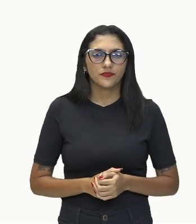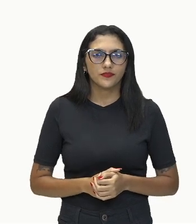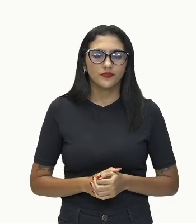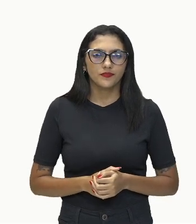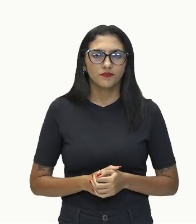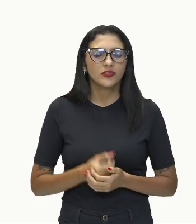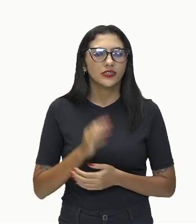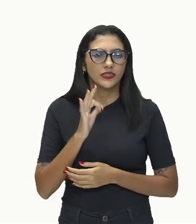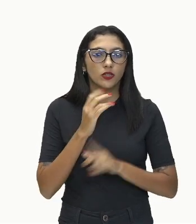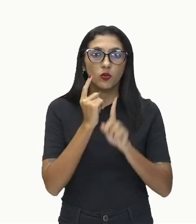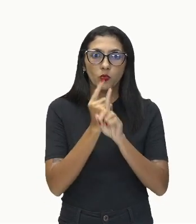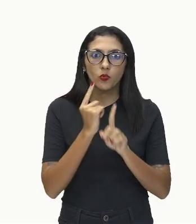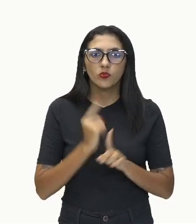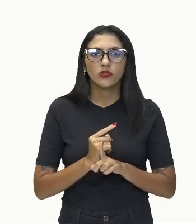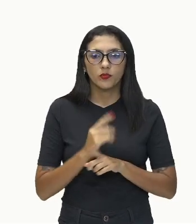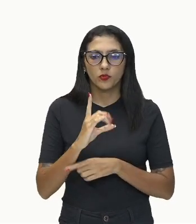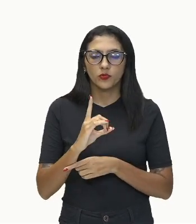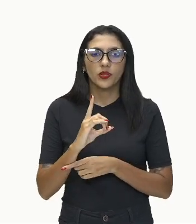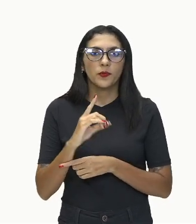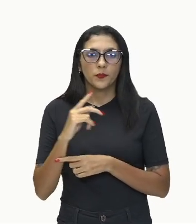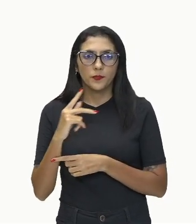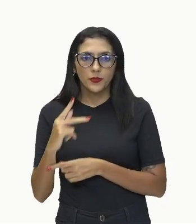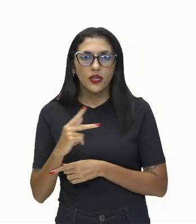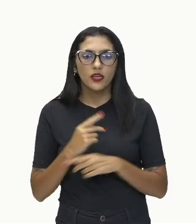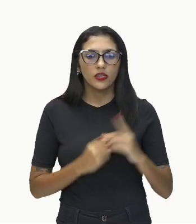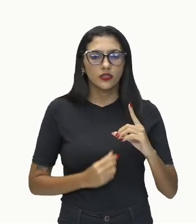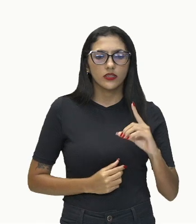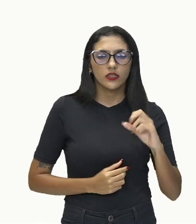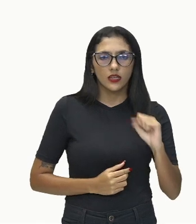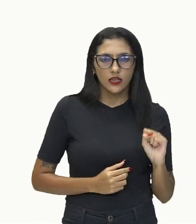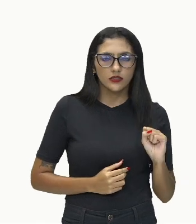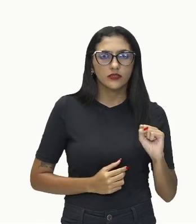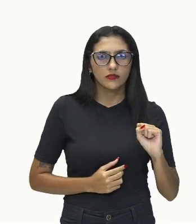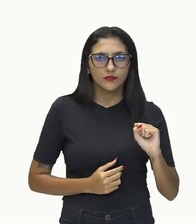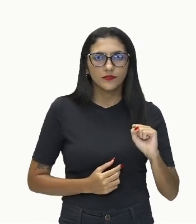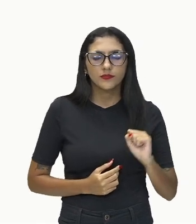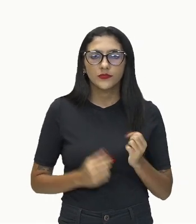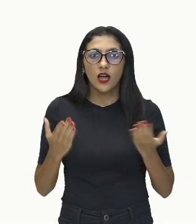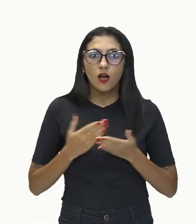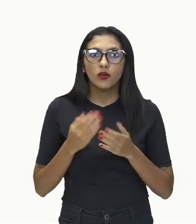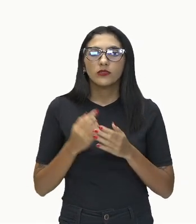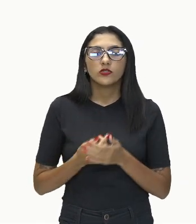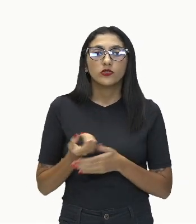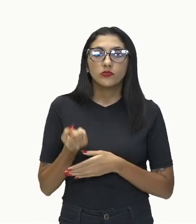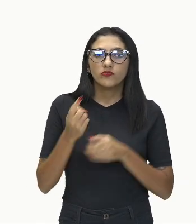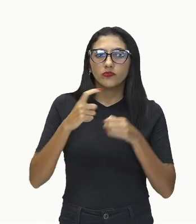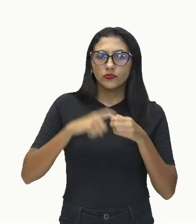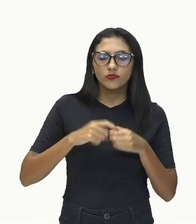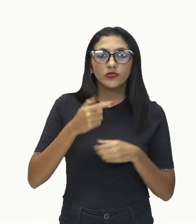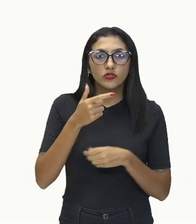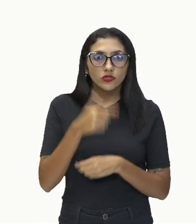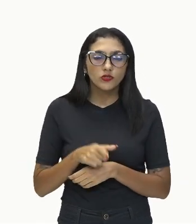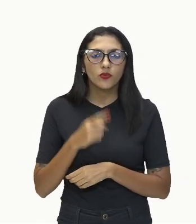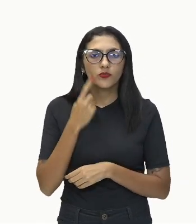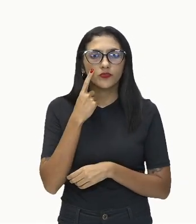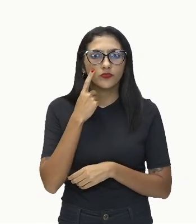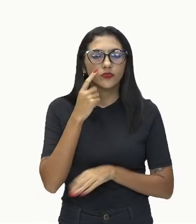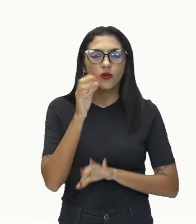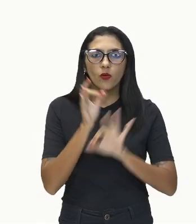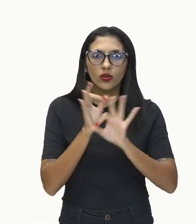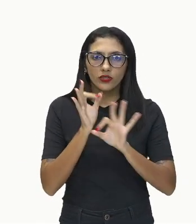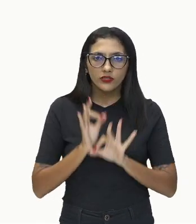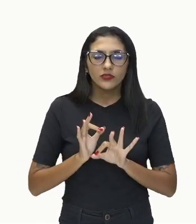Muito bem, encontrei diagonal principal, encontrei diagonal secundária. Agora vamos voltar aqui para a